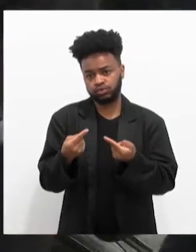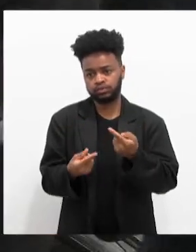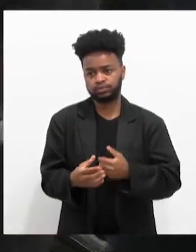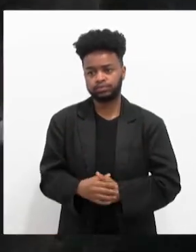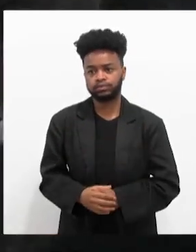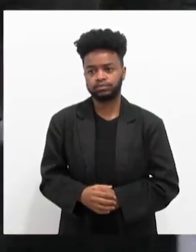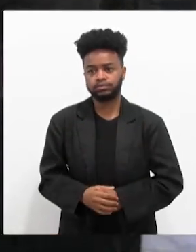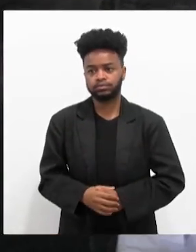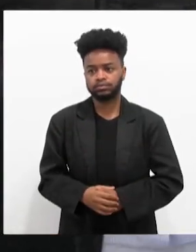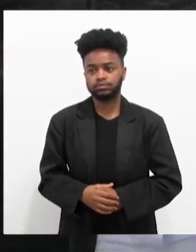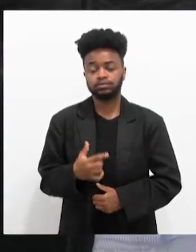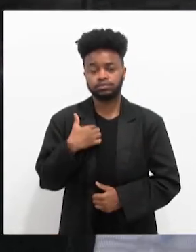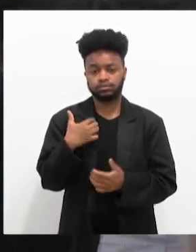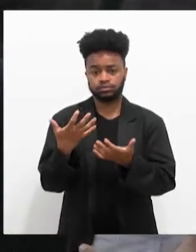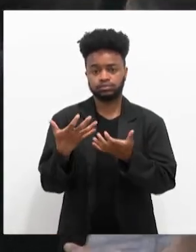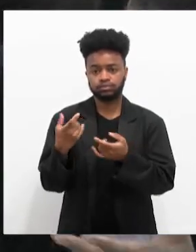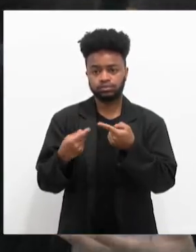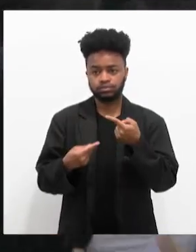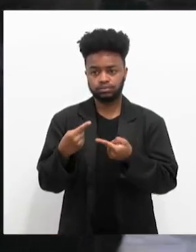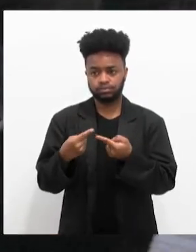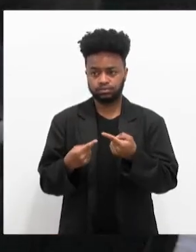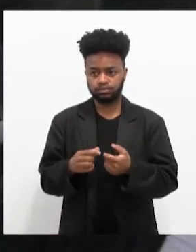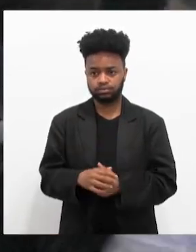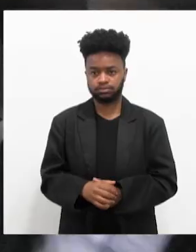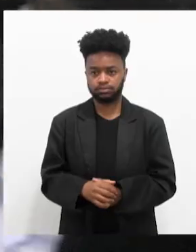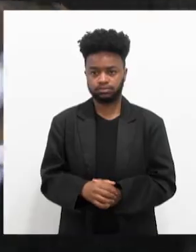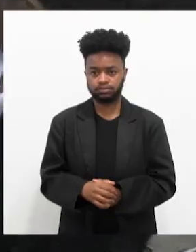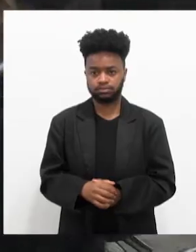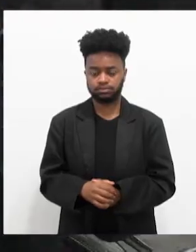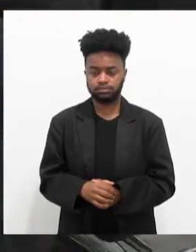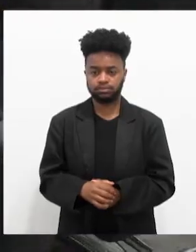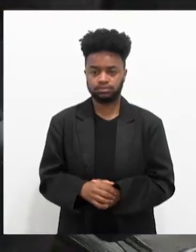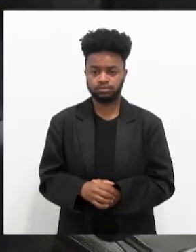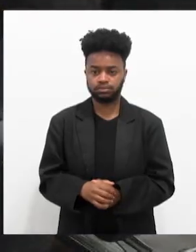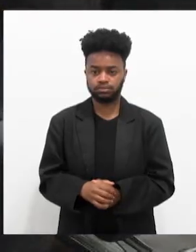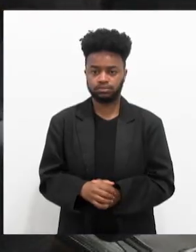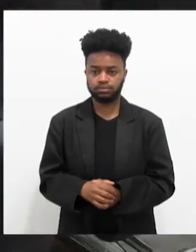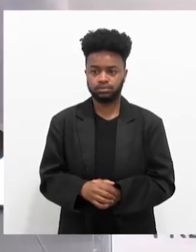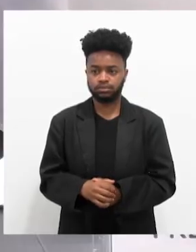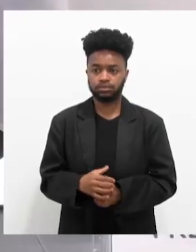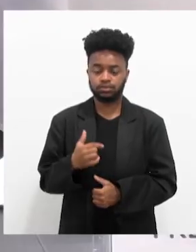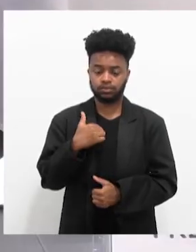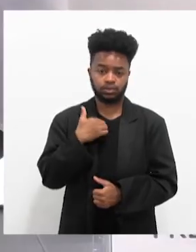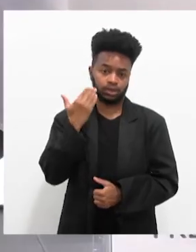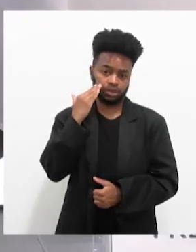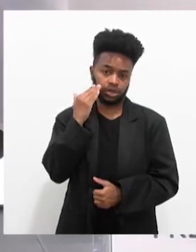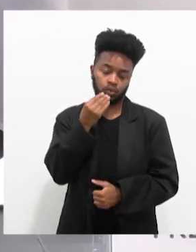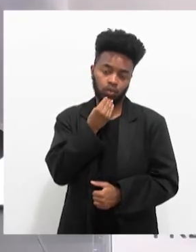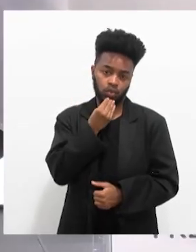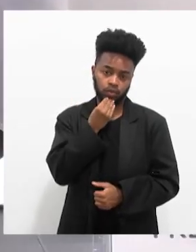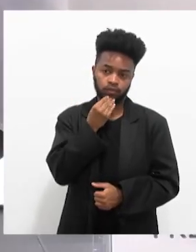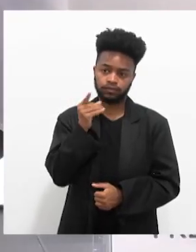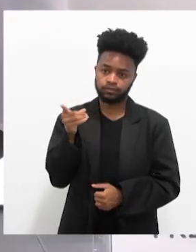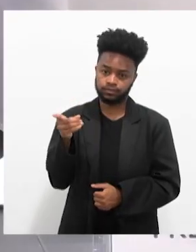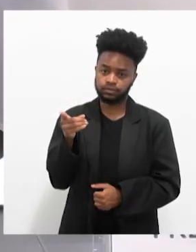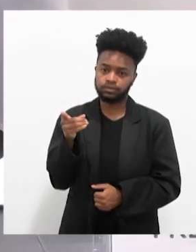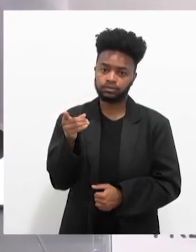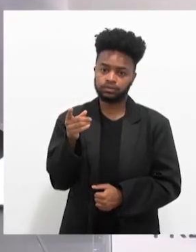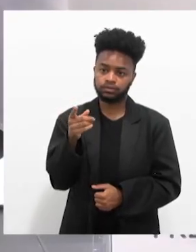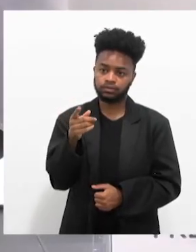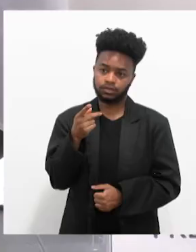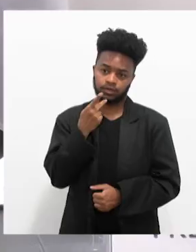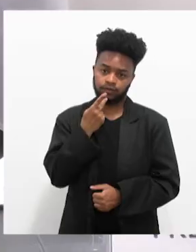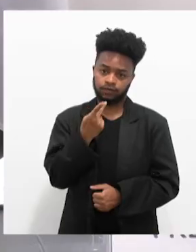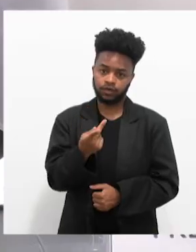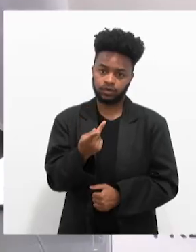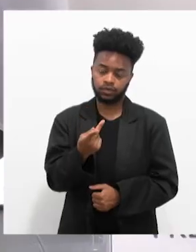matéria, vou me inscrever aqui para discutir. Na verdade, compreendo, obviamente, os motivos que dão